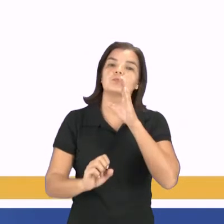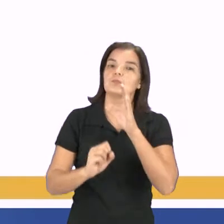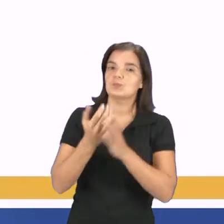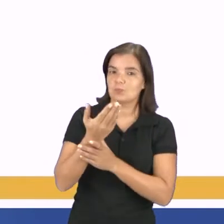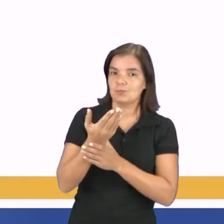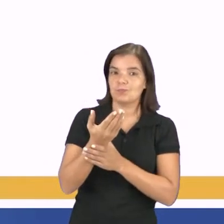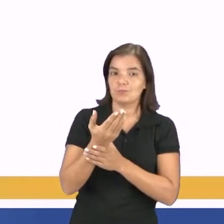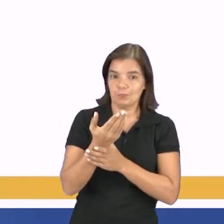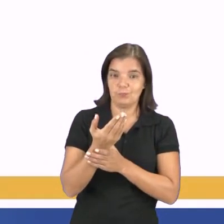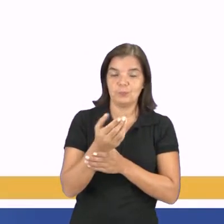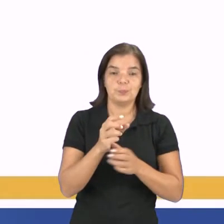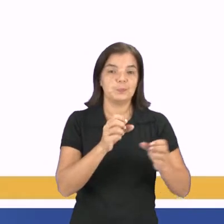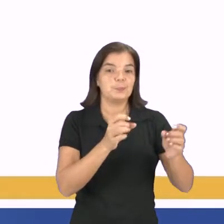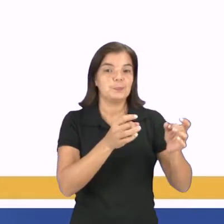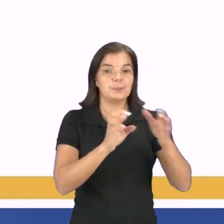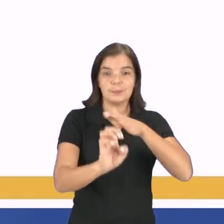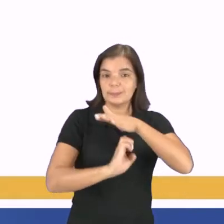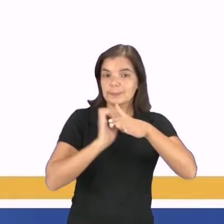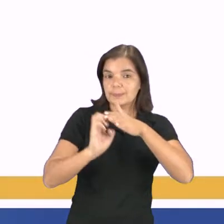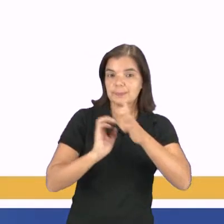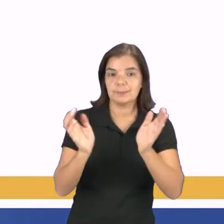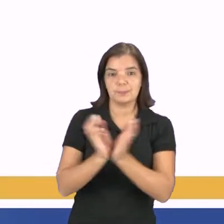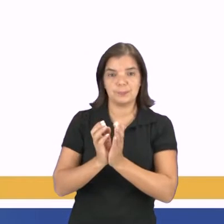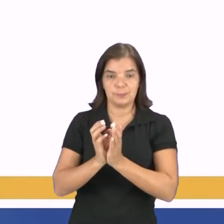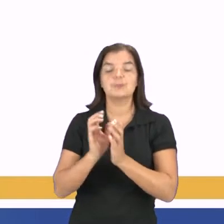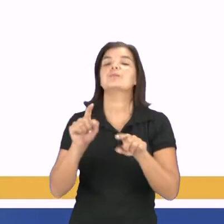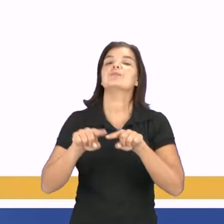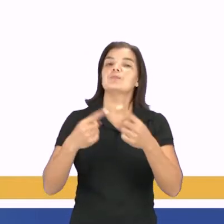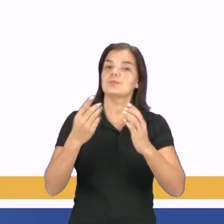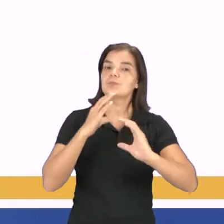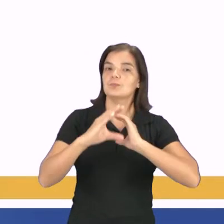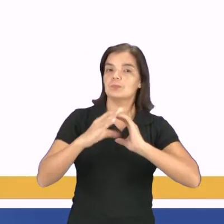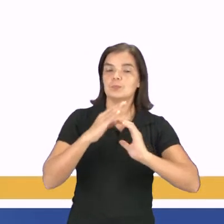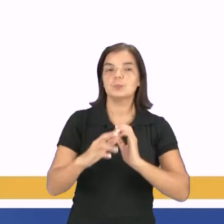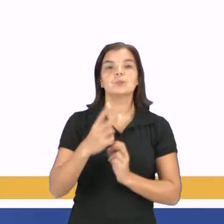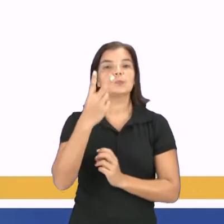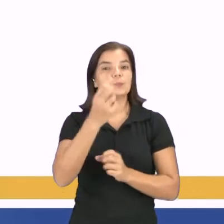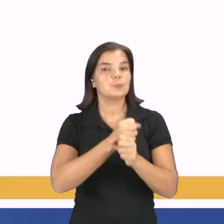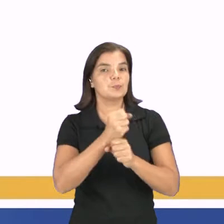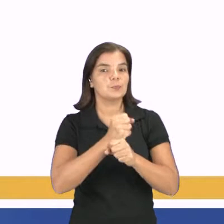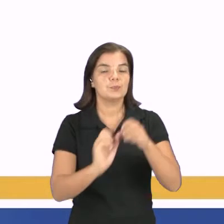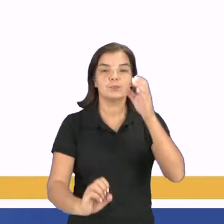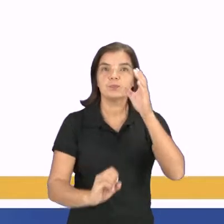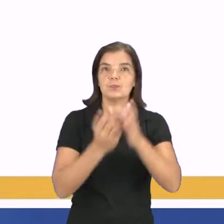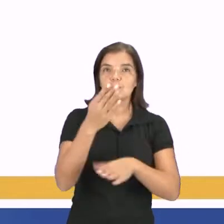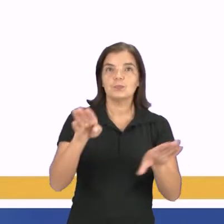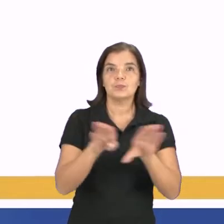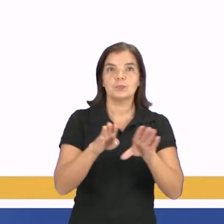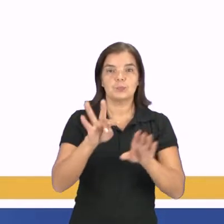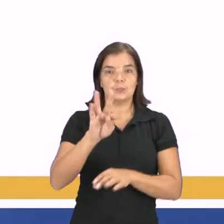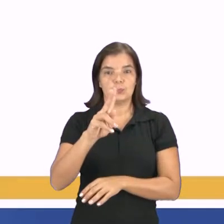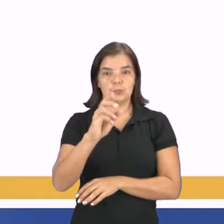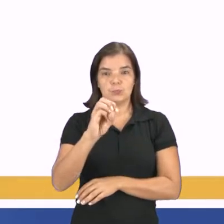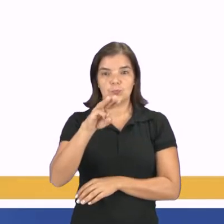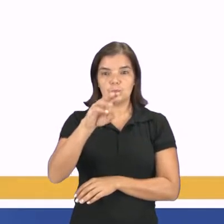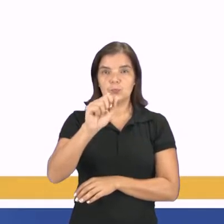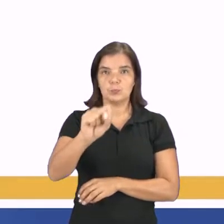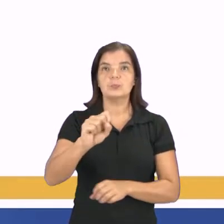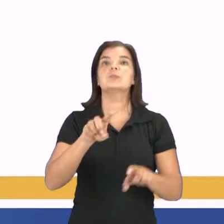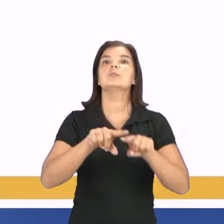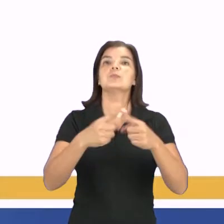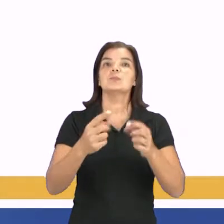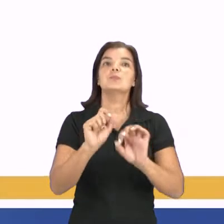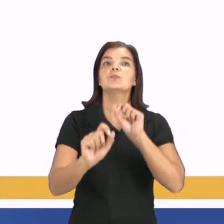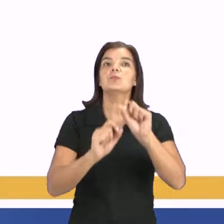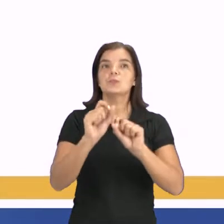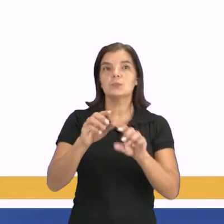desse mercado fonográfico. 2 anos após ter sido criado por Thomas Alva Edison, em seu laboratório no Menlo